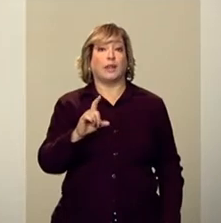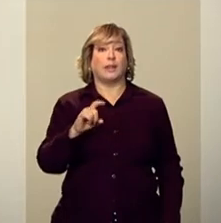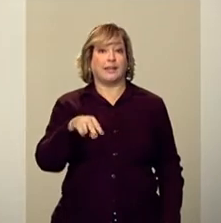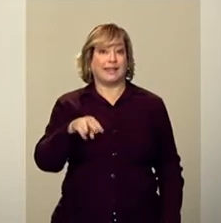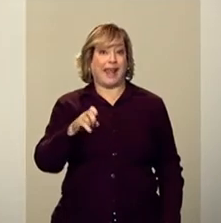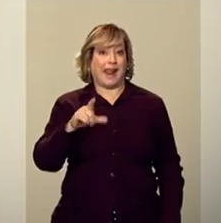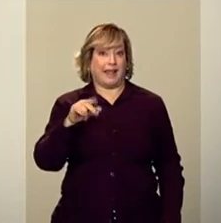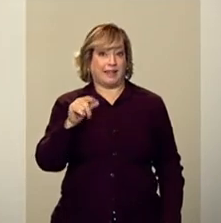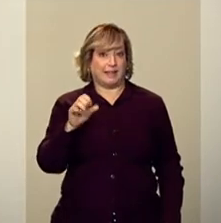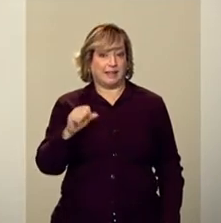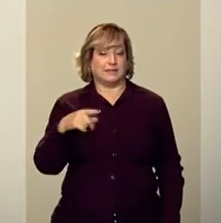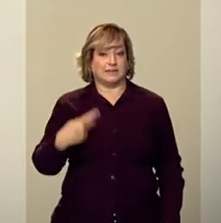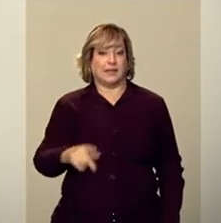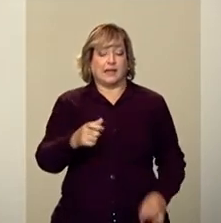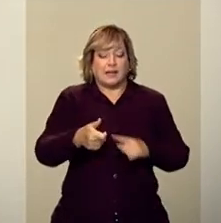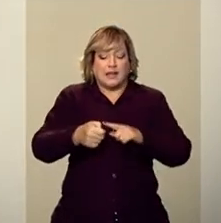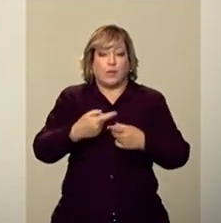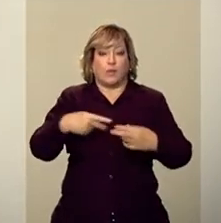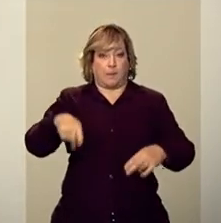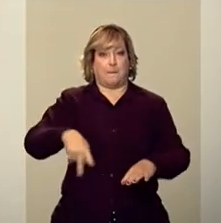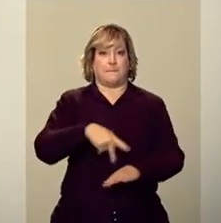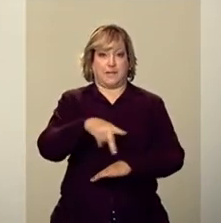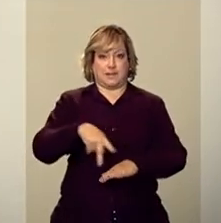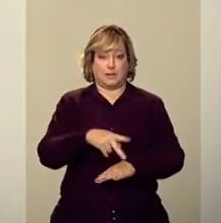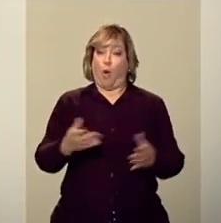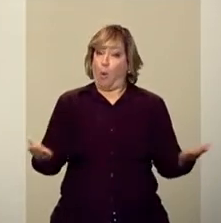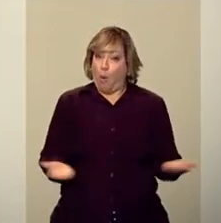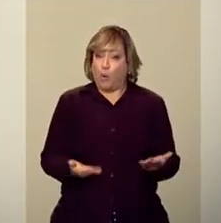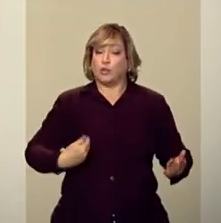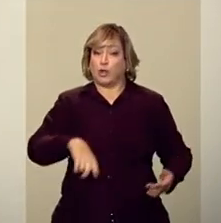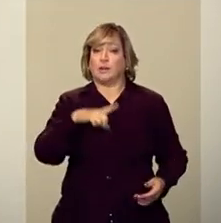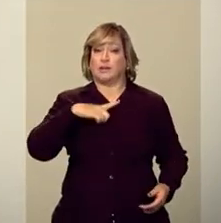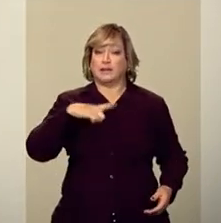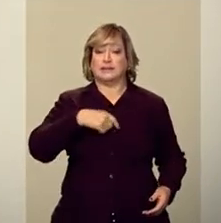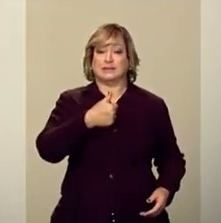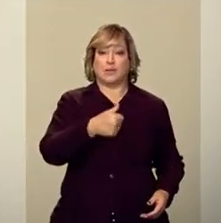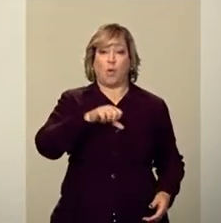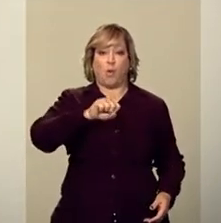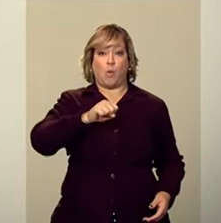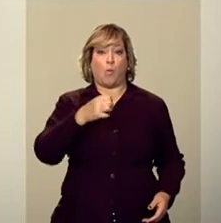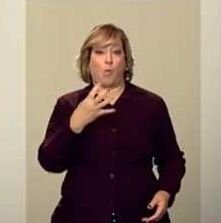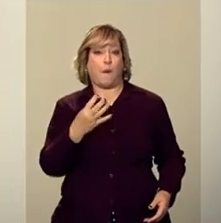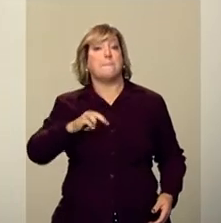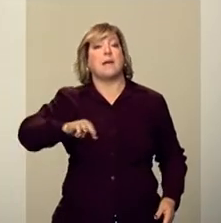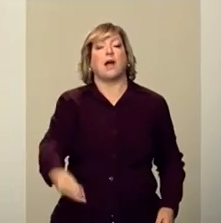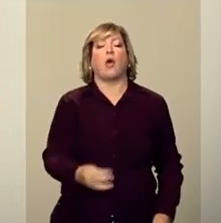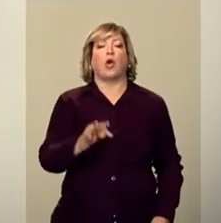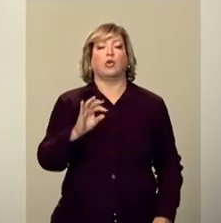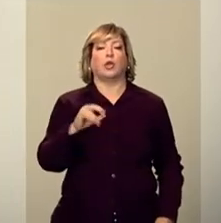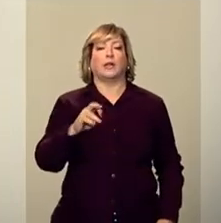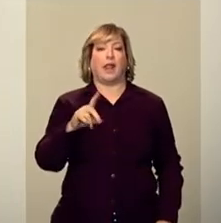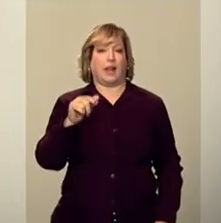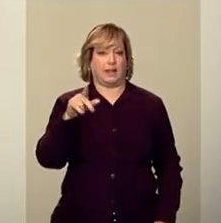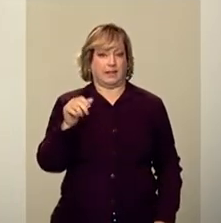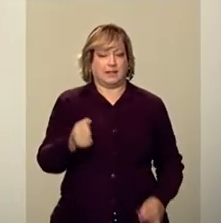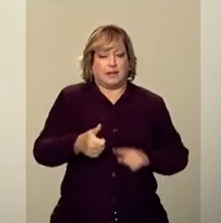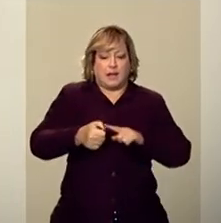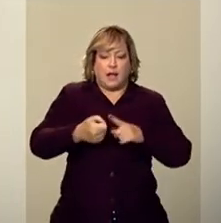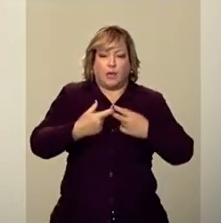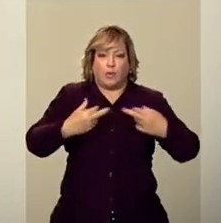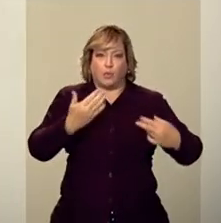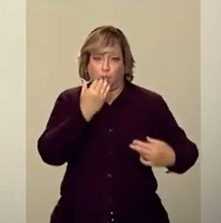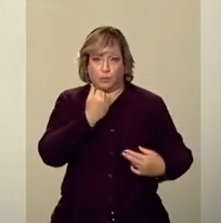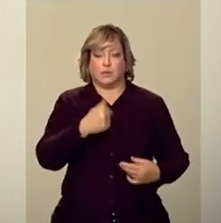grãos no nosso país hoje produzimos 184 milhões de toneladas de grãos temos